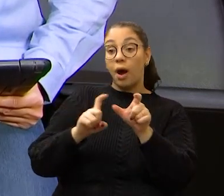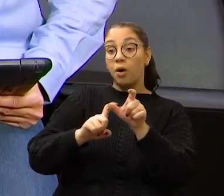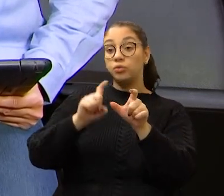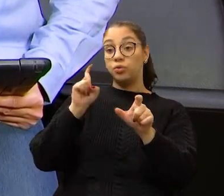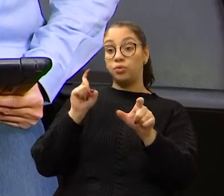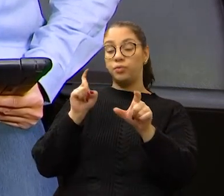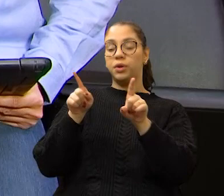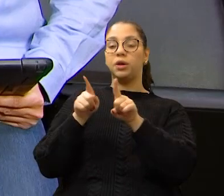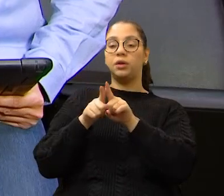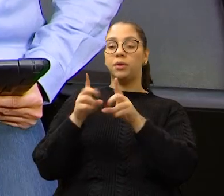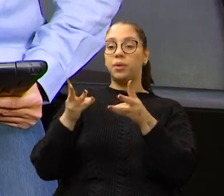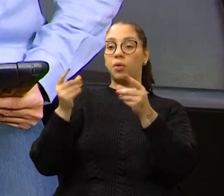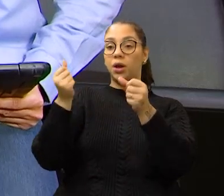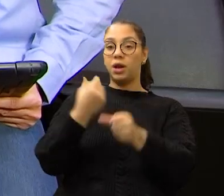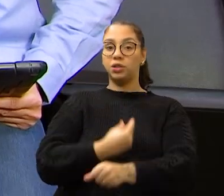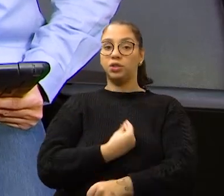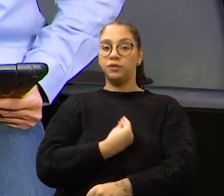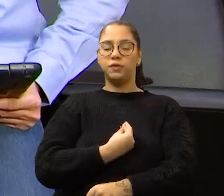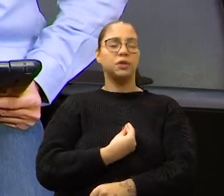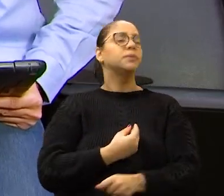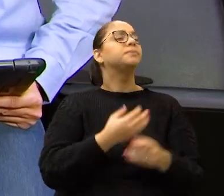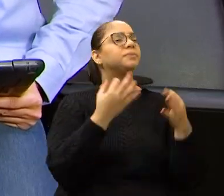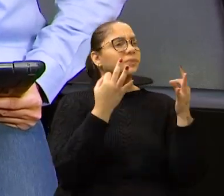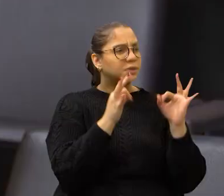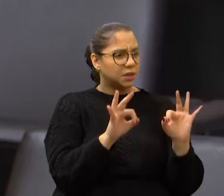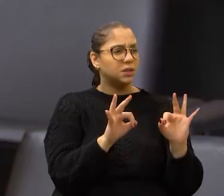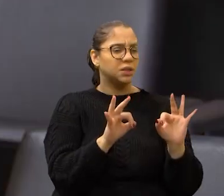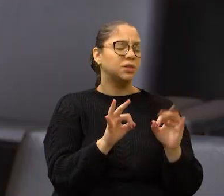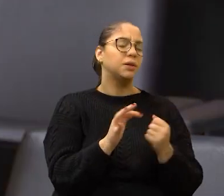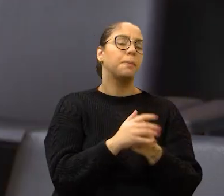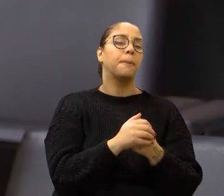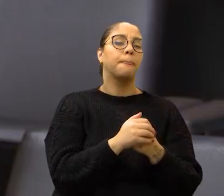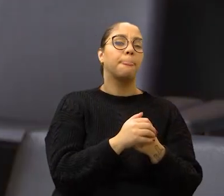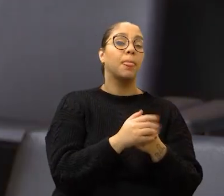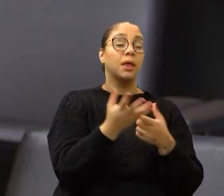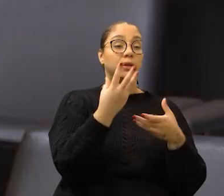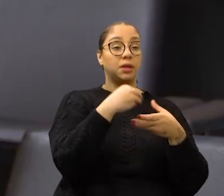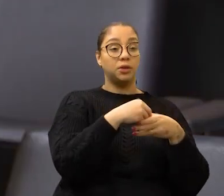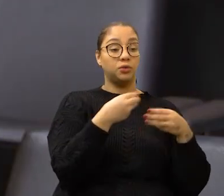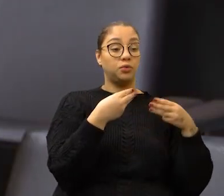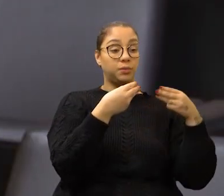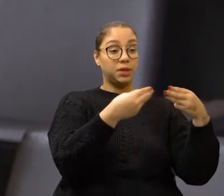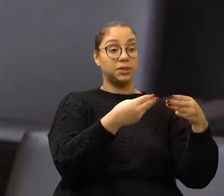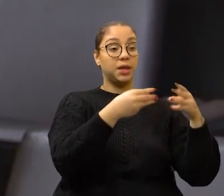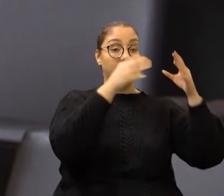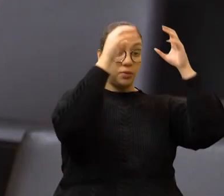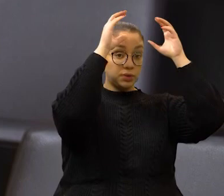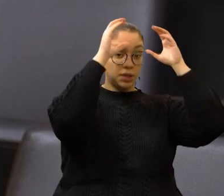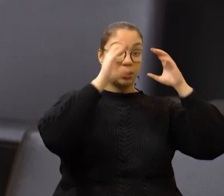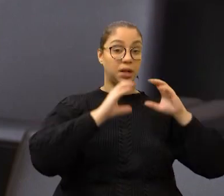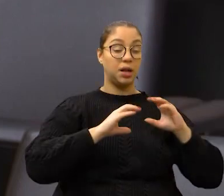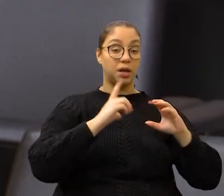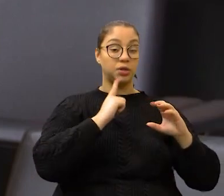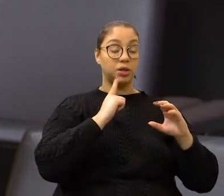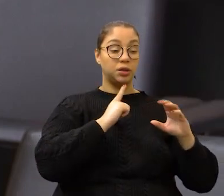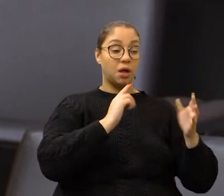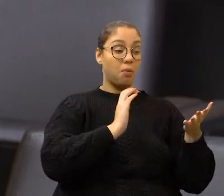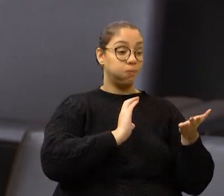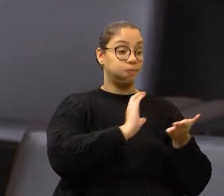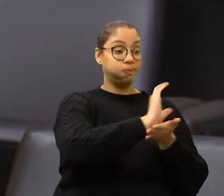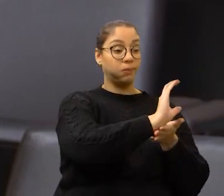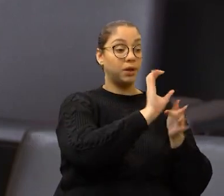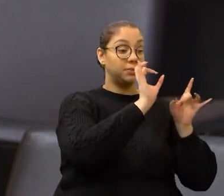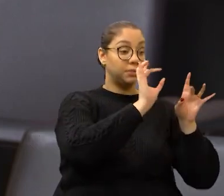e qualidade de vida para essas pessoas? Com certeza, porque dentro do Ministério de Cidadania existem